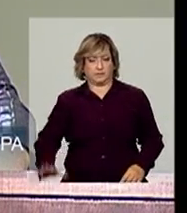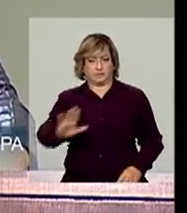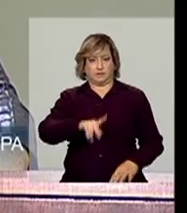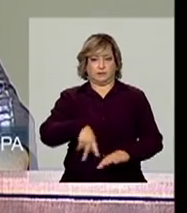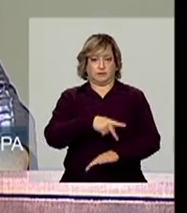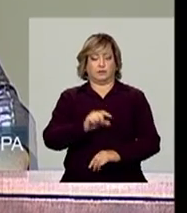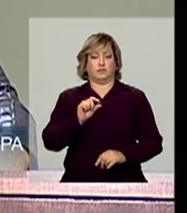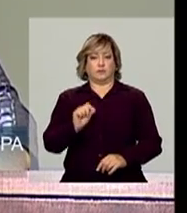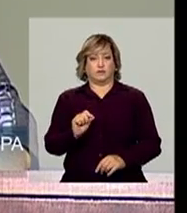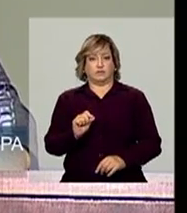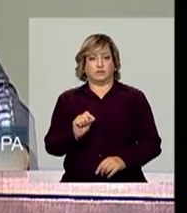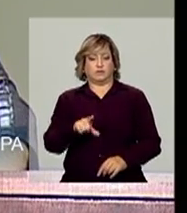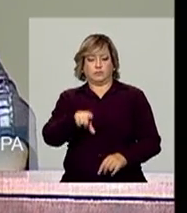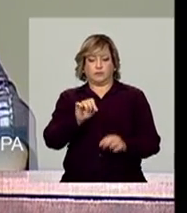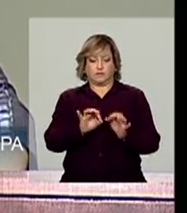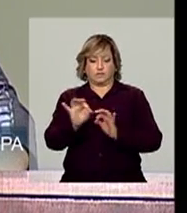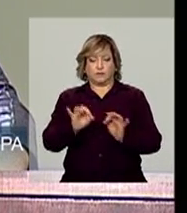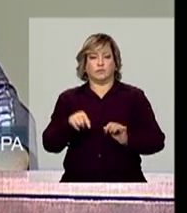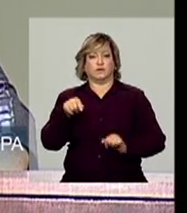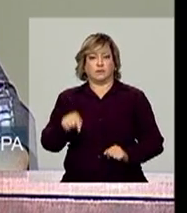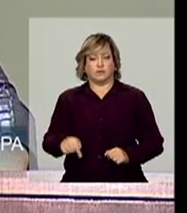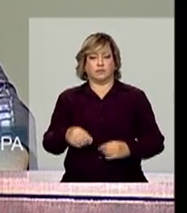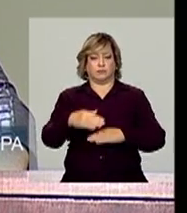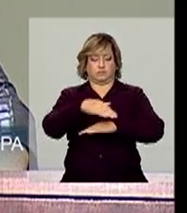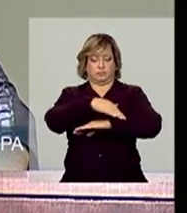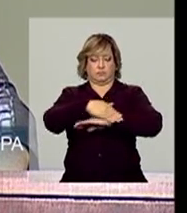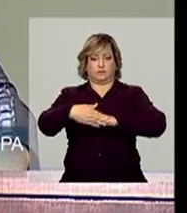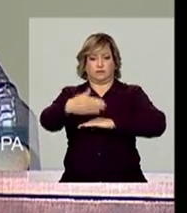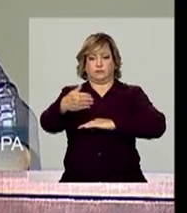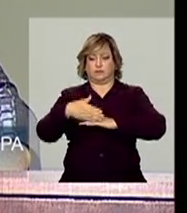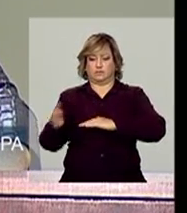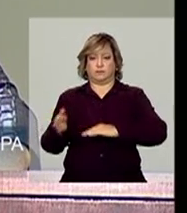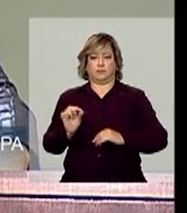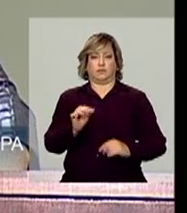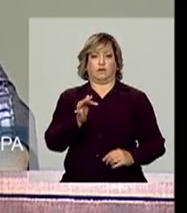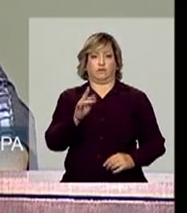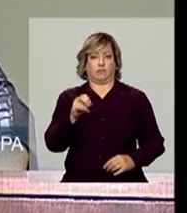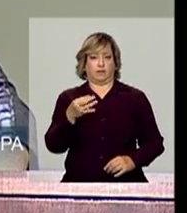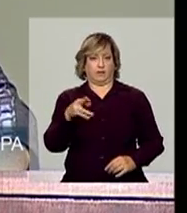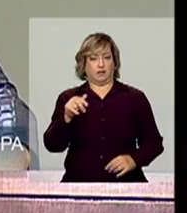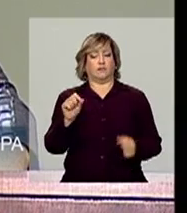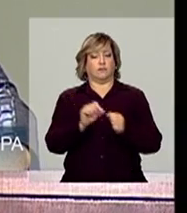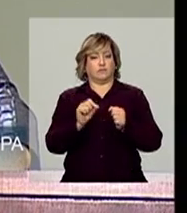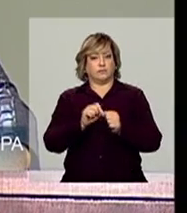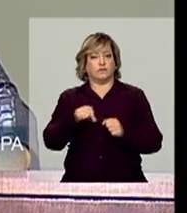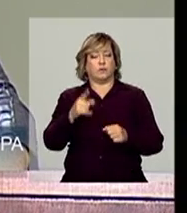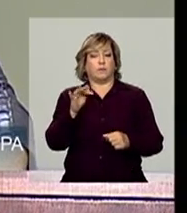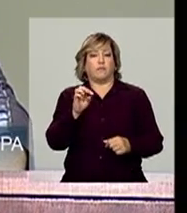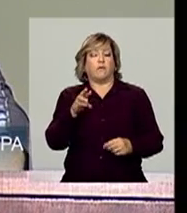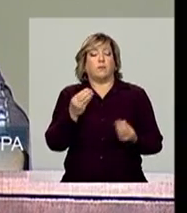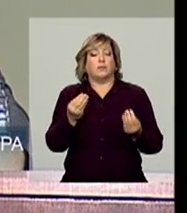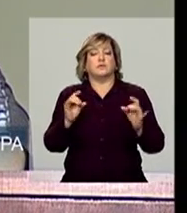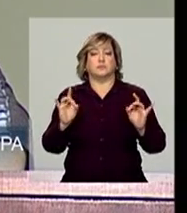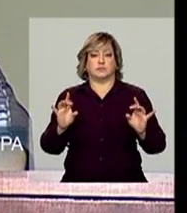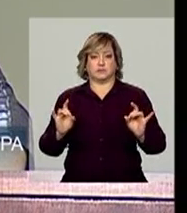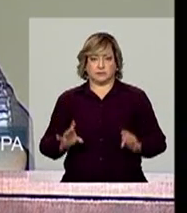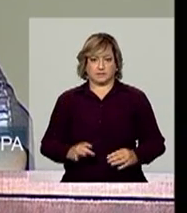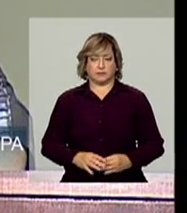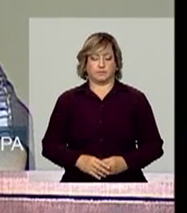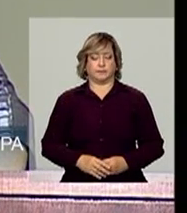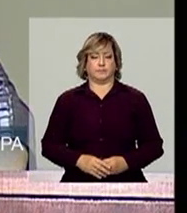suas fronteiras e o fez de uma forma muito particular.